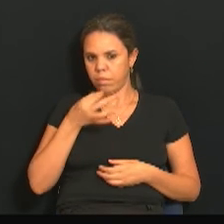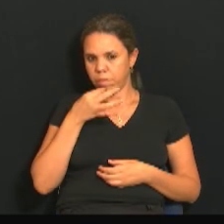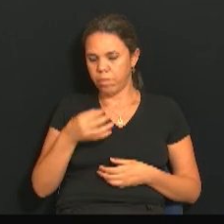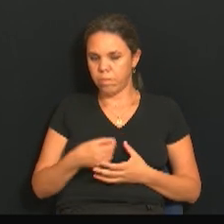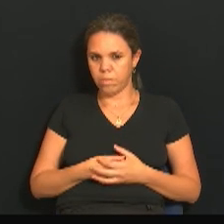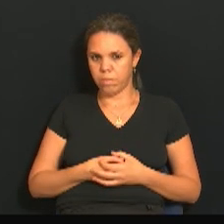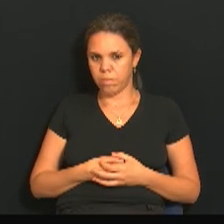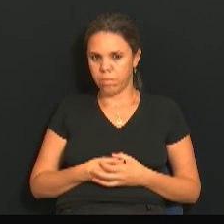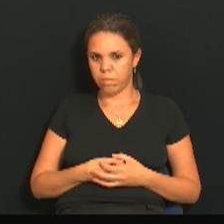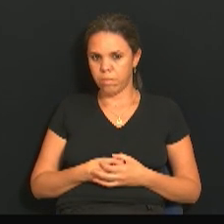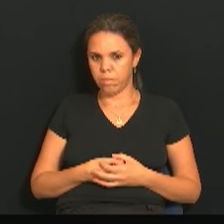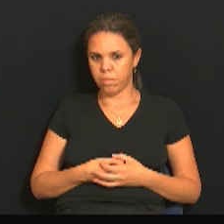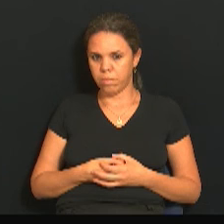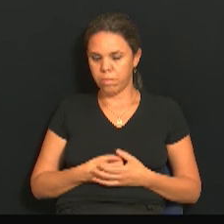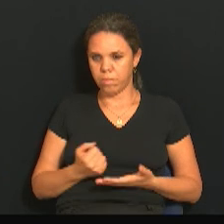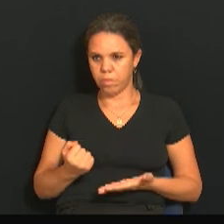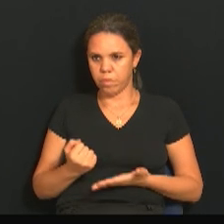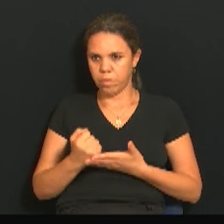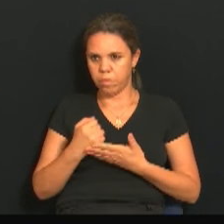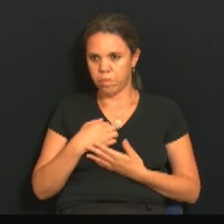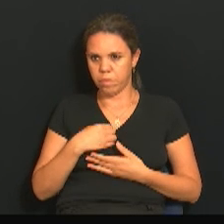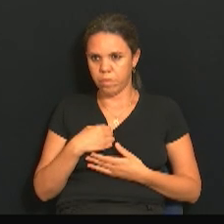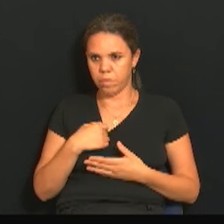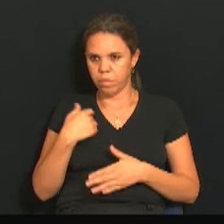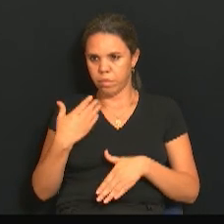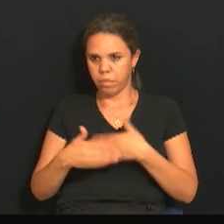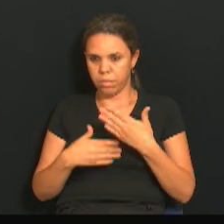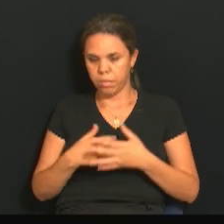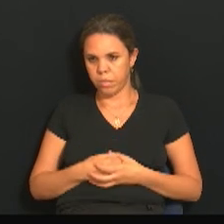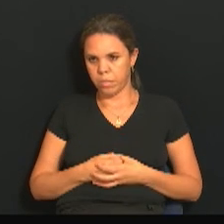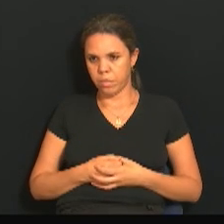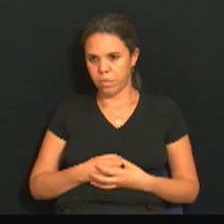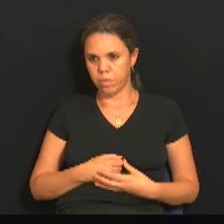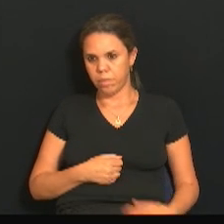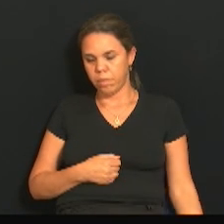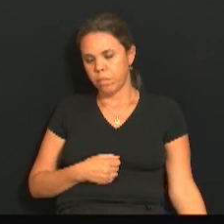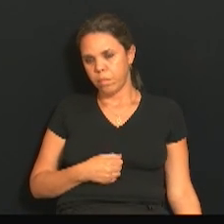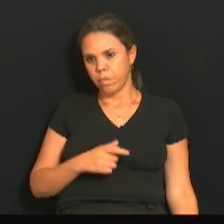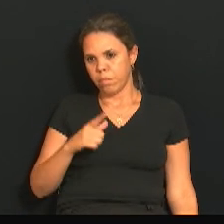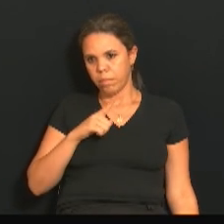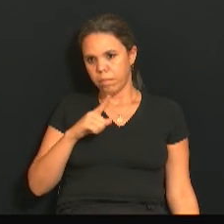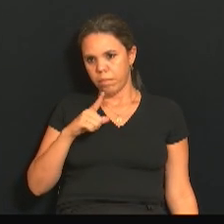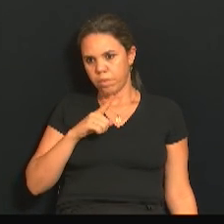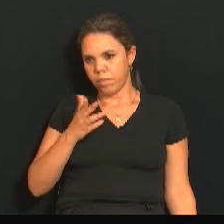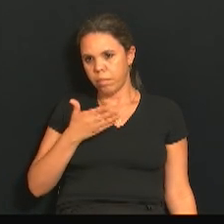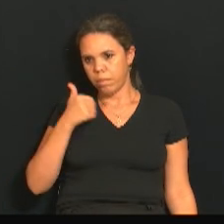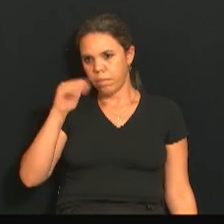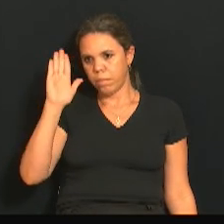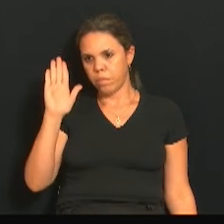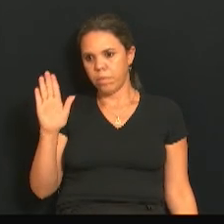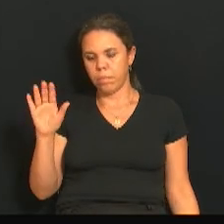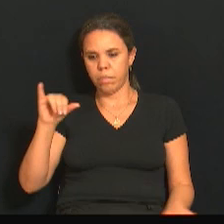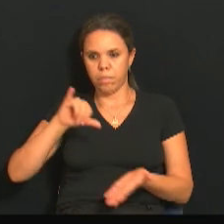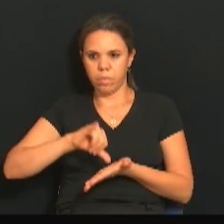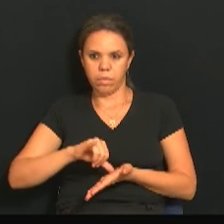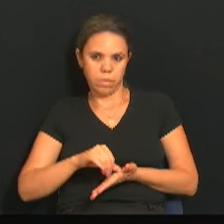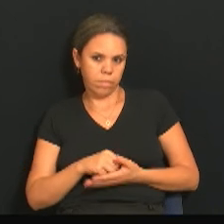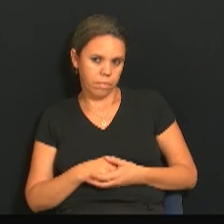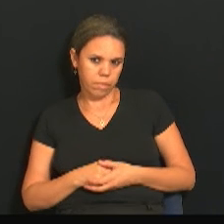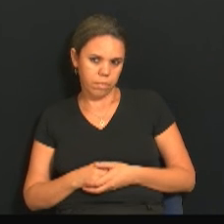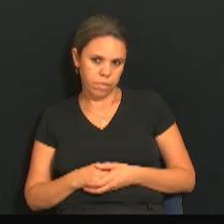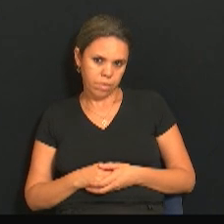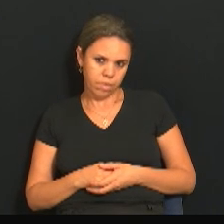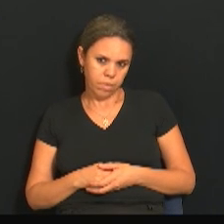e que isso contribua cada vez mais para que a gente tenha um centro cada vez melhor, que seja